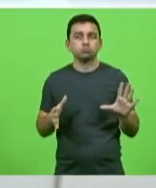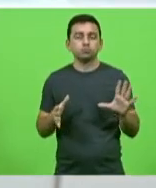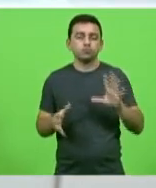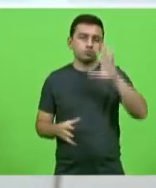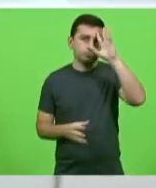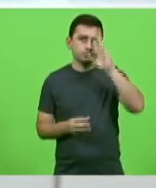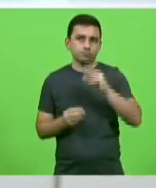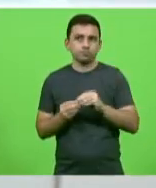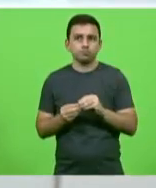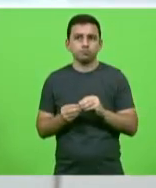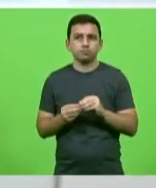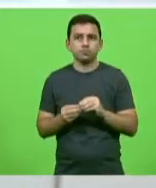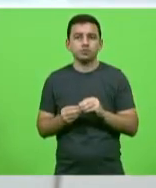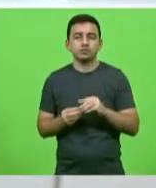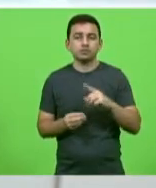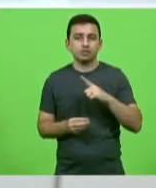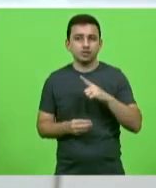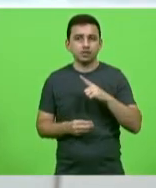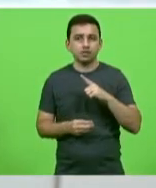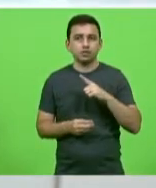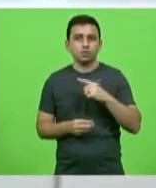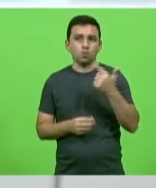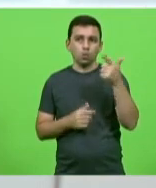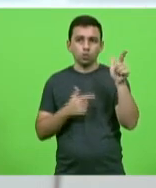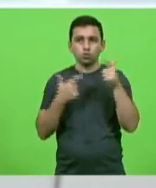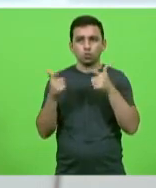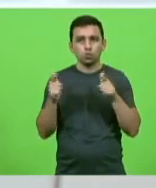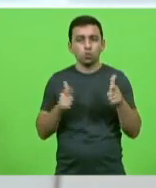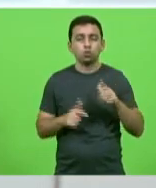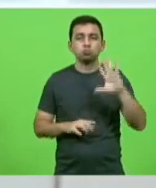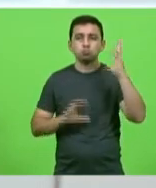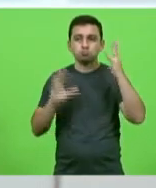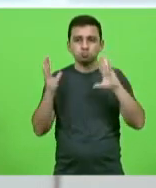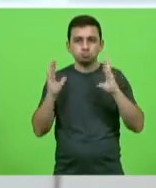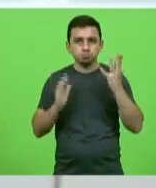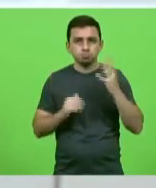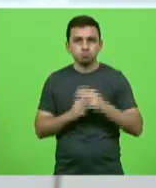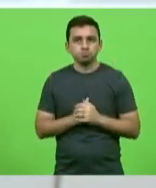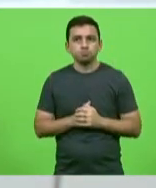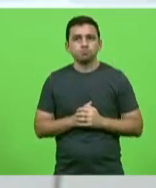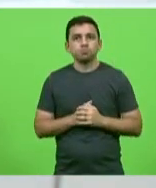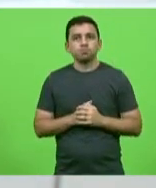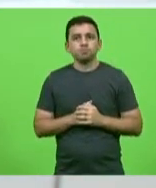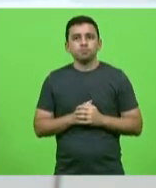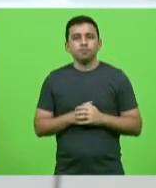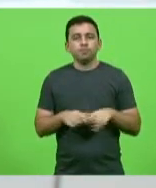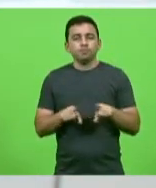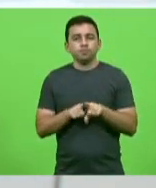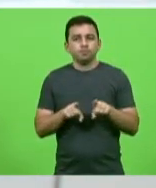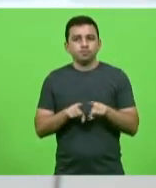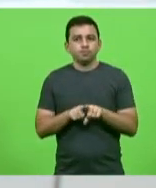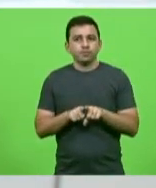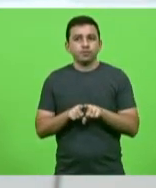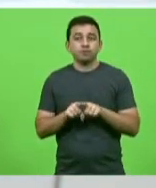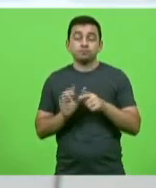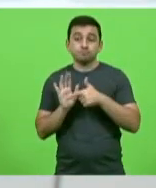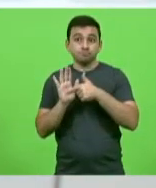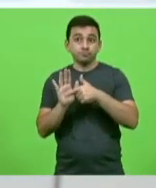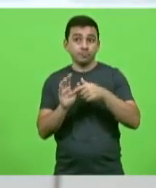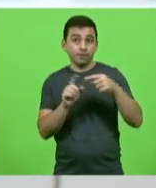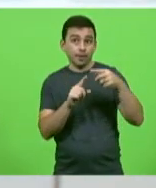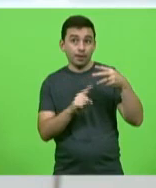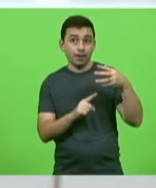a existência de outra ou outras circunstâncias sobre os indícios manifesta-se